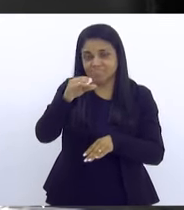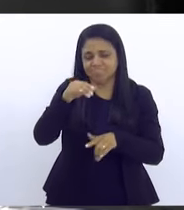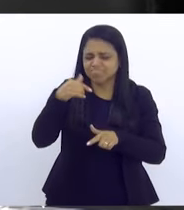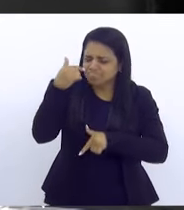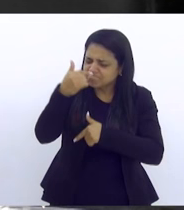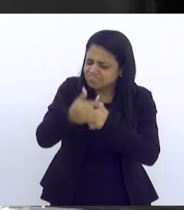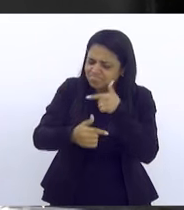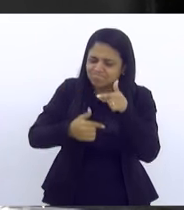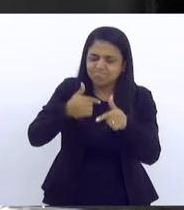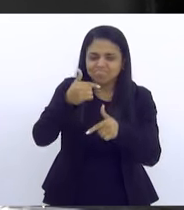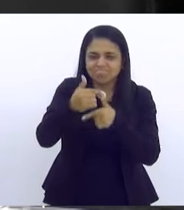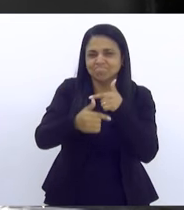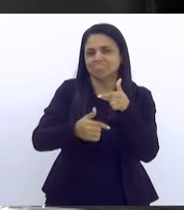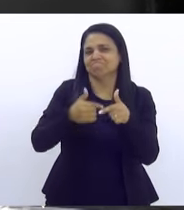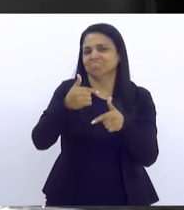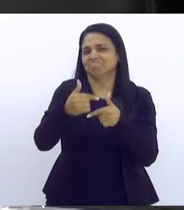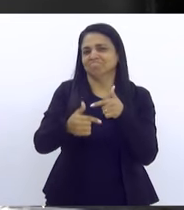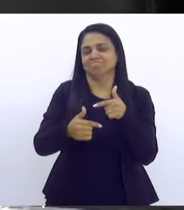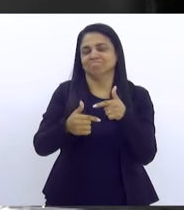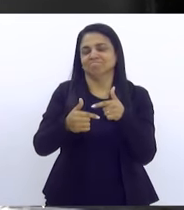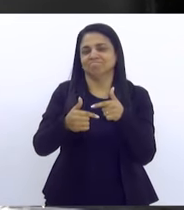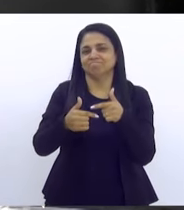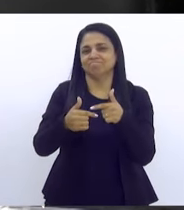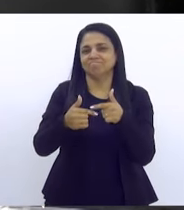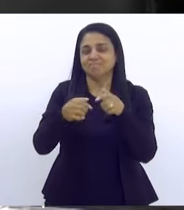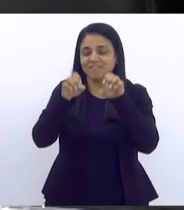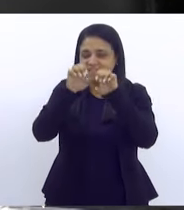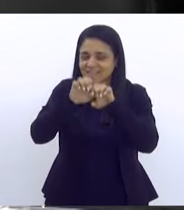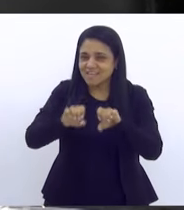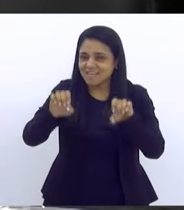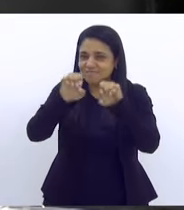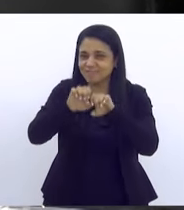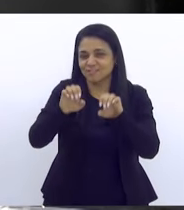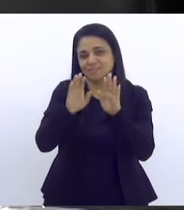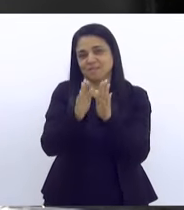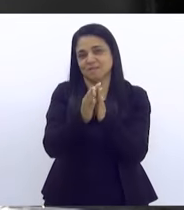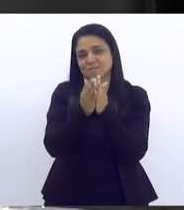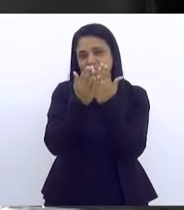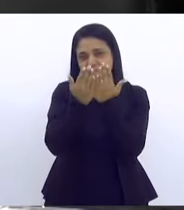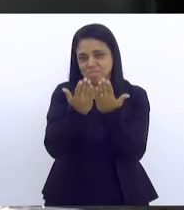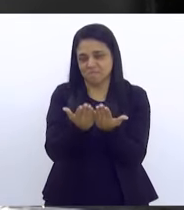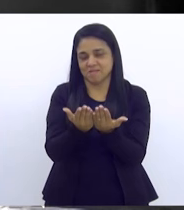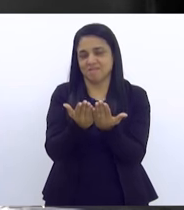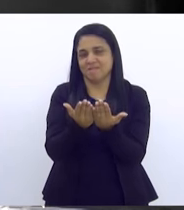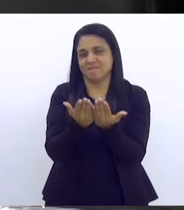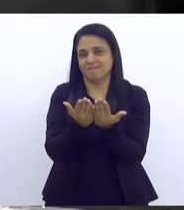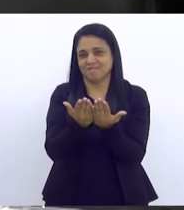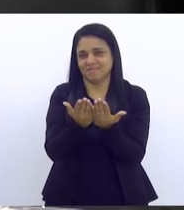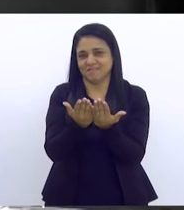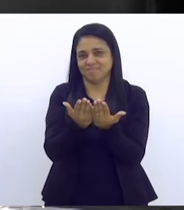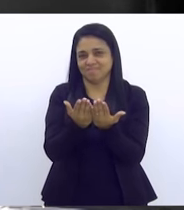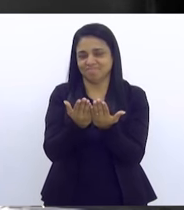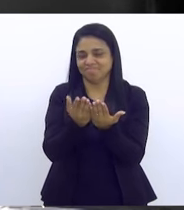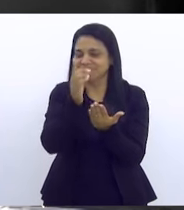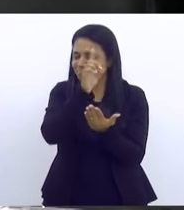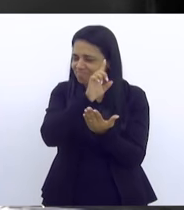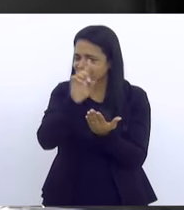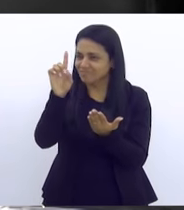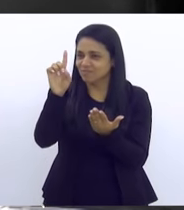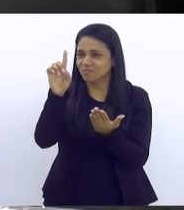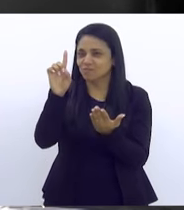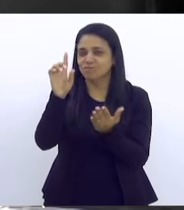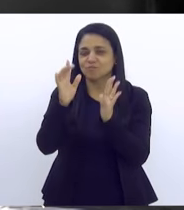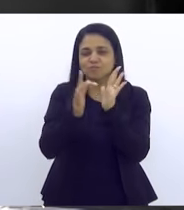trabalho de levar a tua palavra, como o Senhor Jesus nos